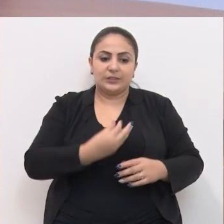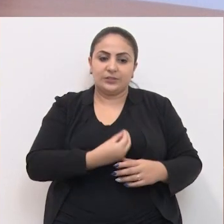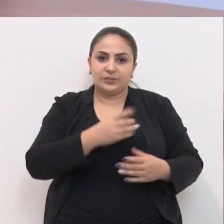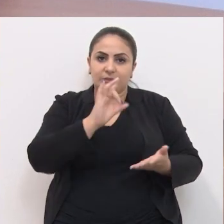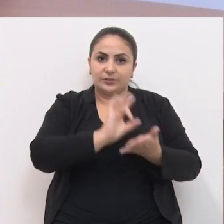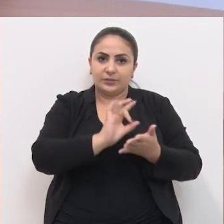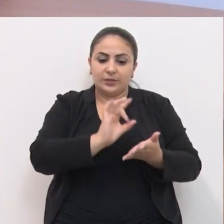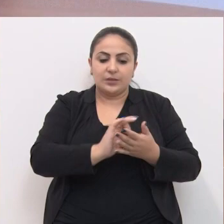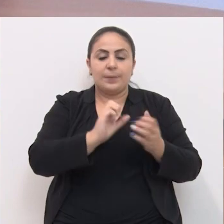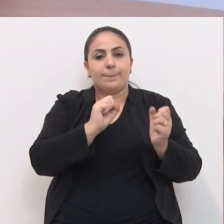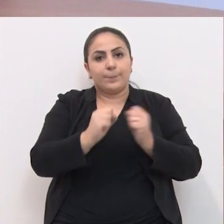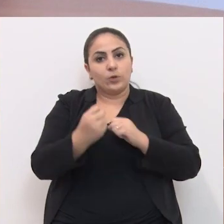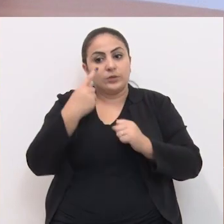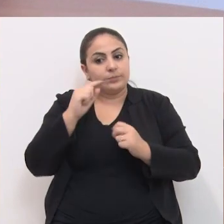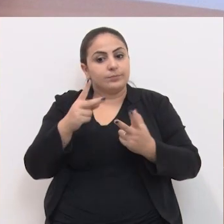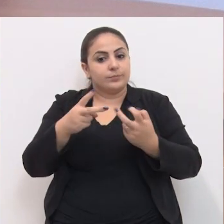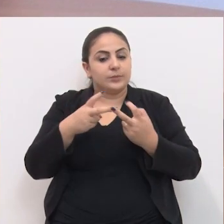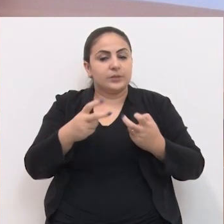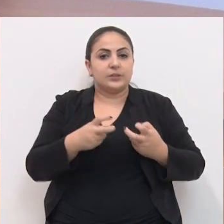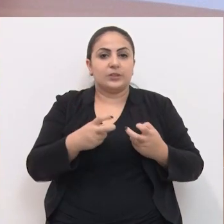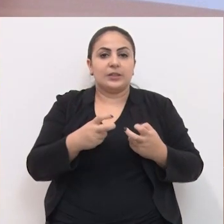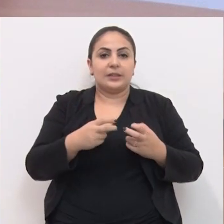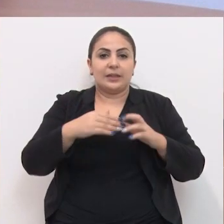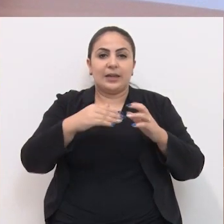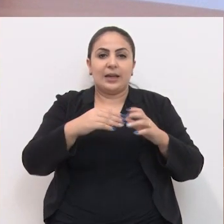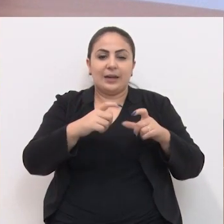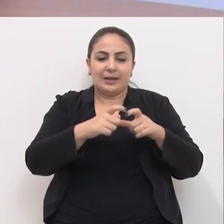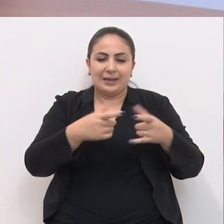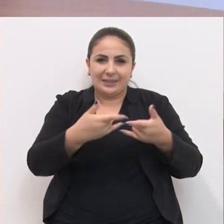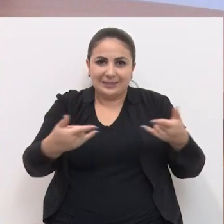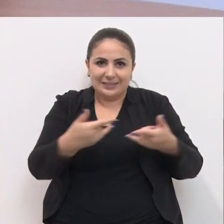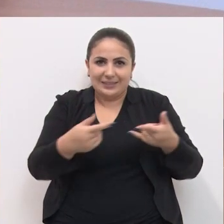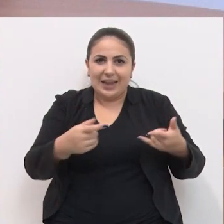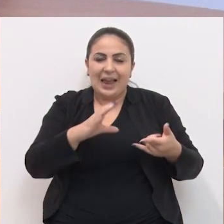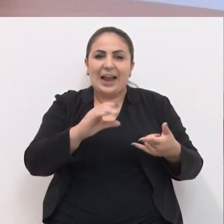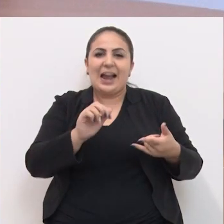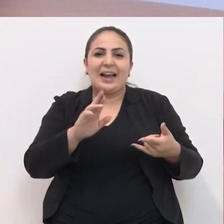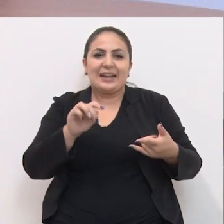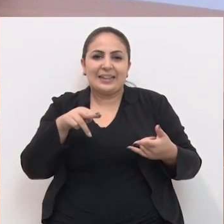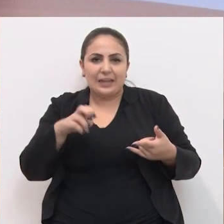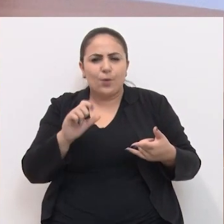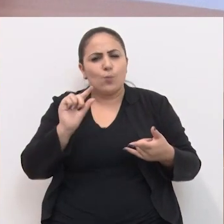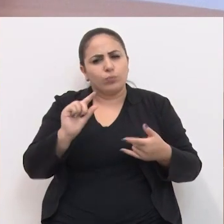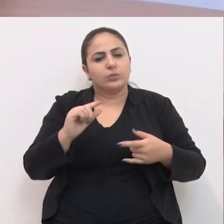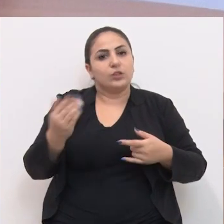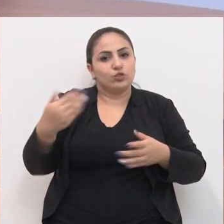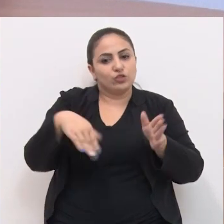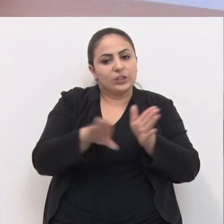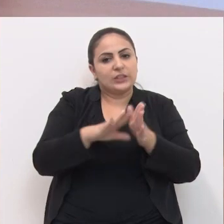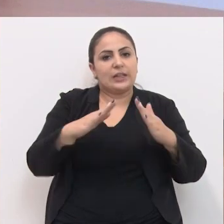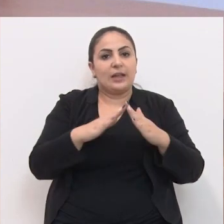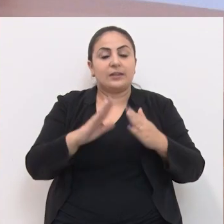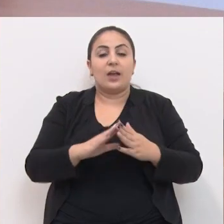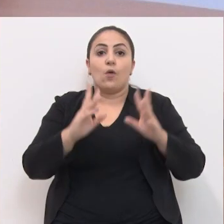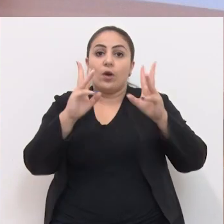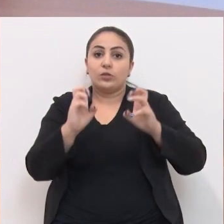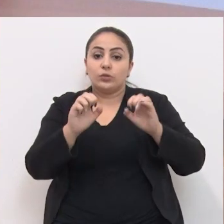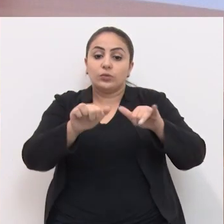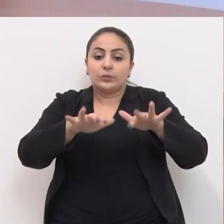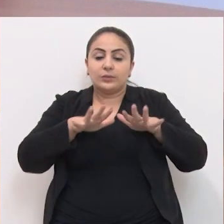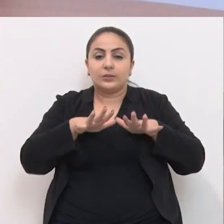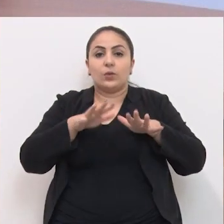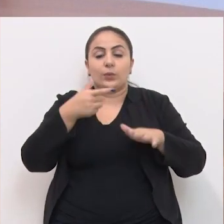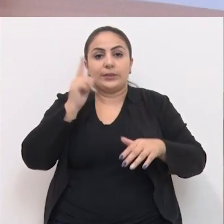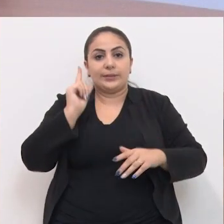está valendo e pode ser identificado nos carnês que aos poucos estão chegando. Este foi um dos destaques